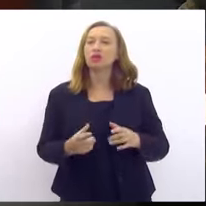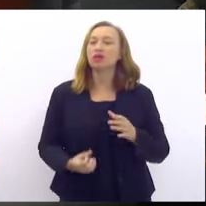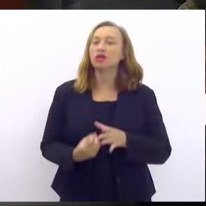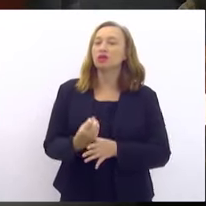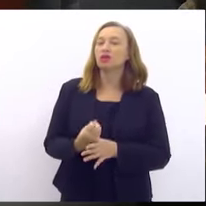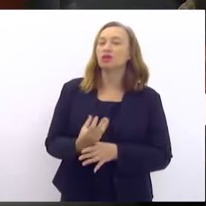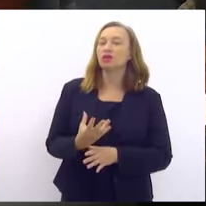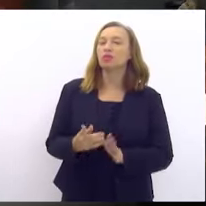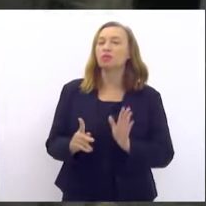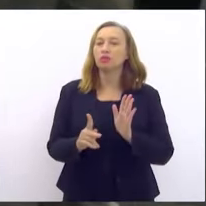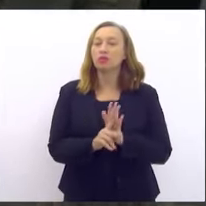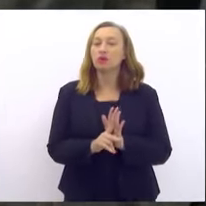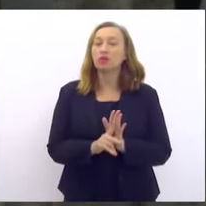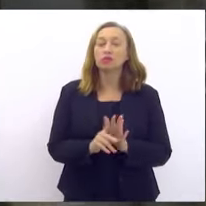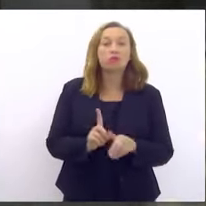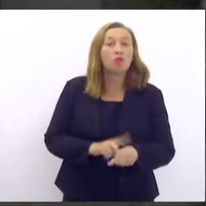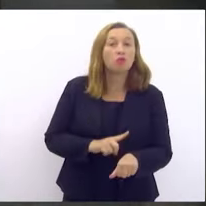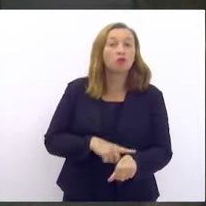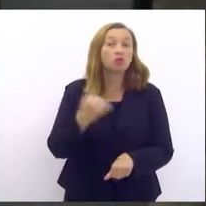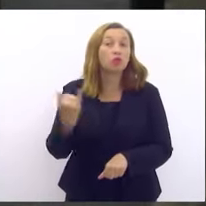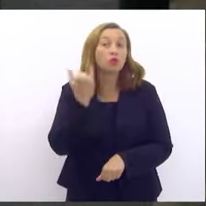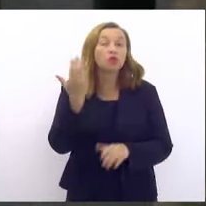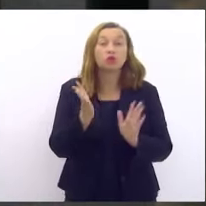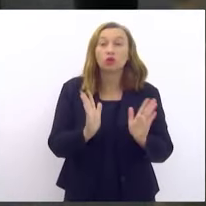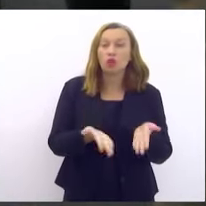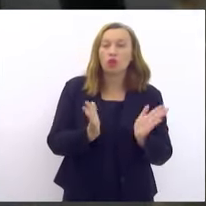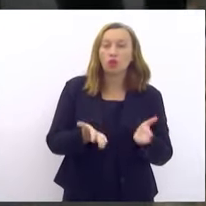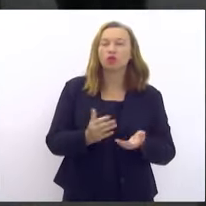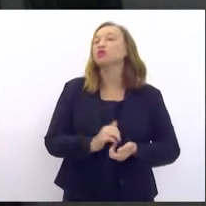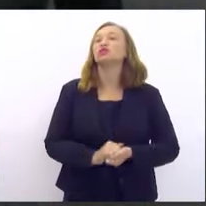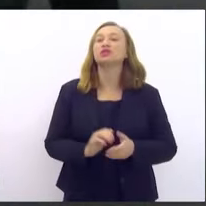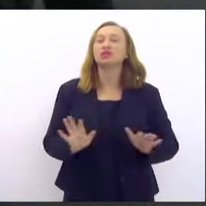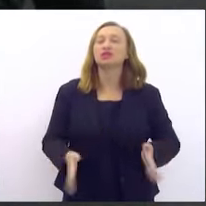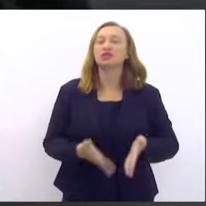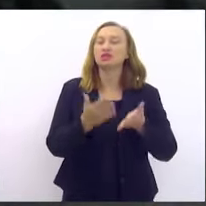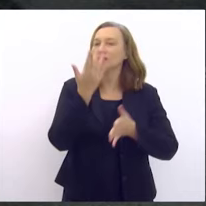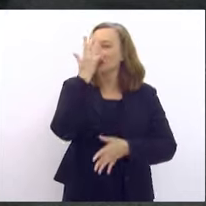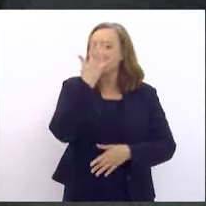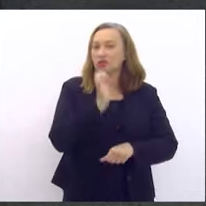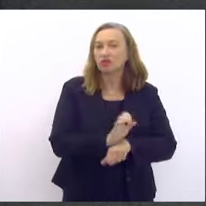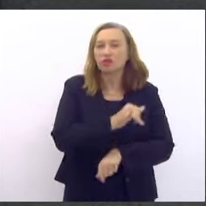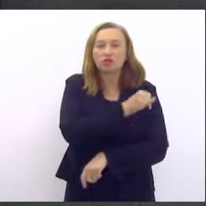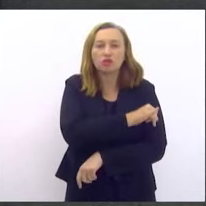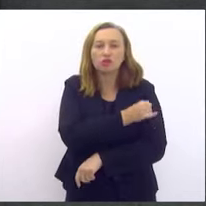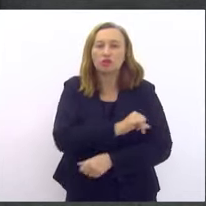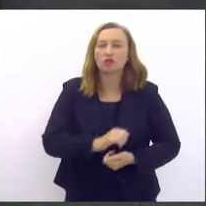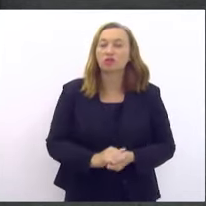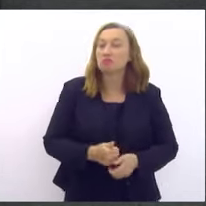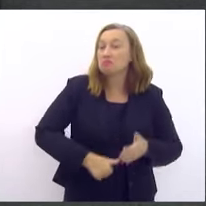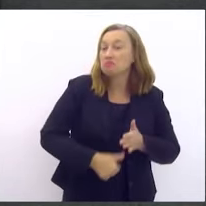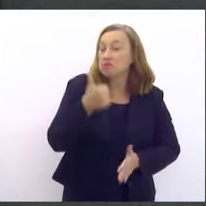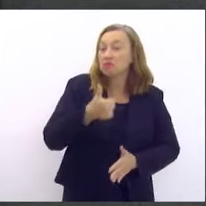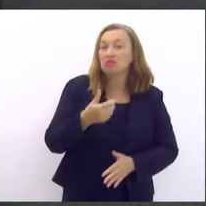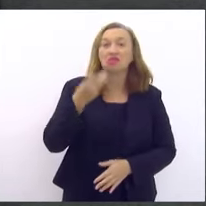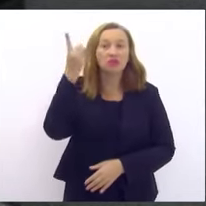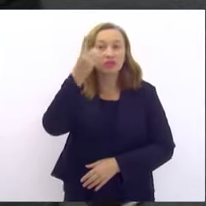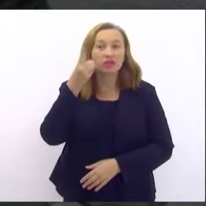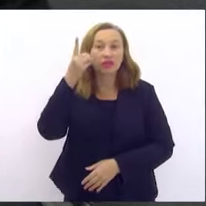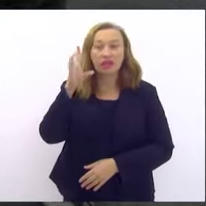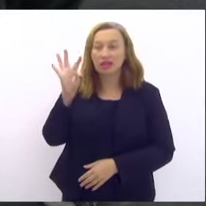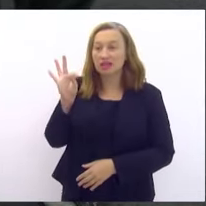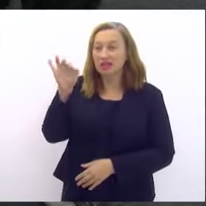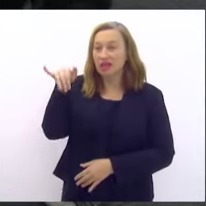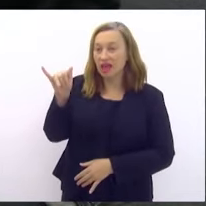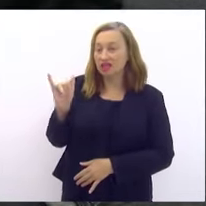projeto Foi um momento importante hoje de incentivo ao carnaval do Estado do Rio de Janeiro pela primeira vez Deputado tand